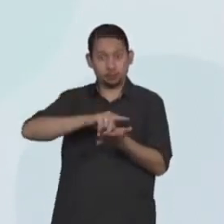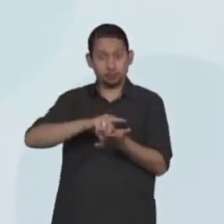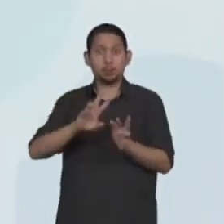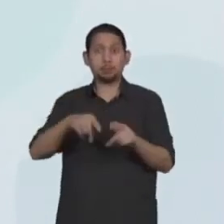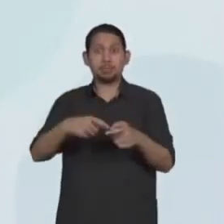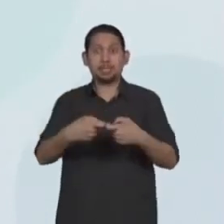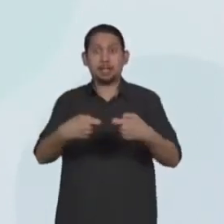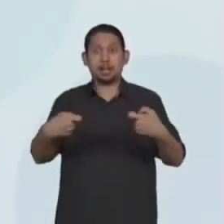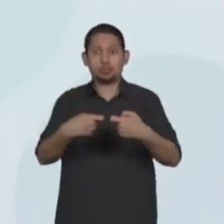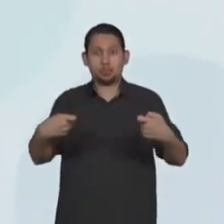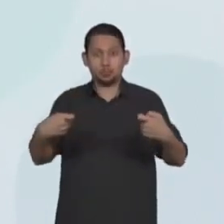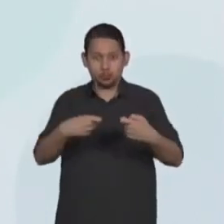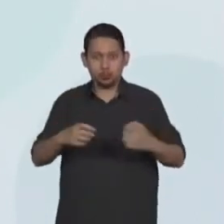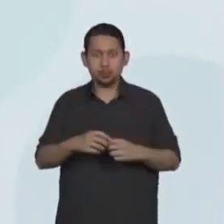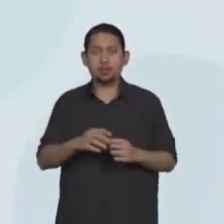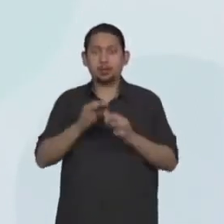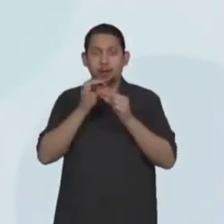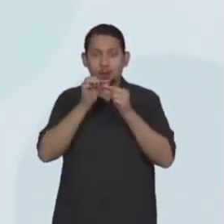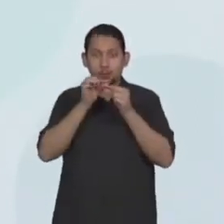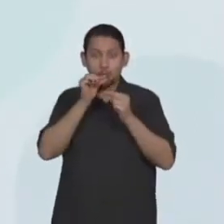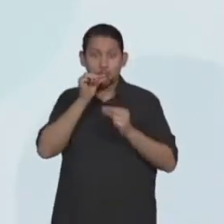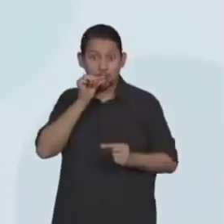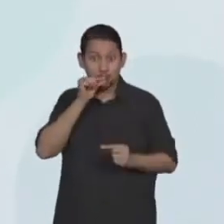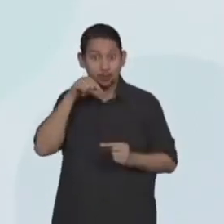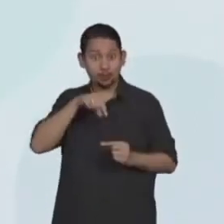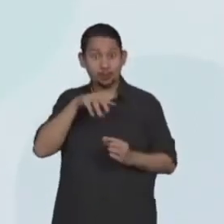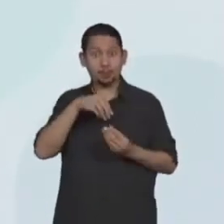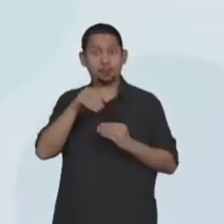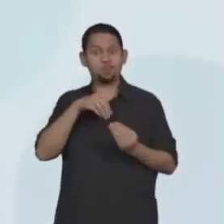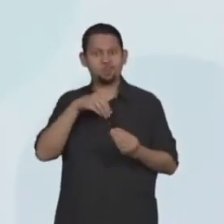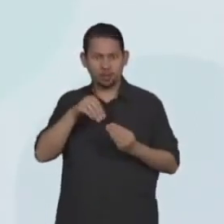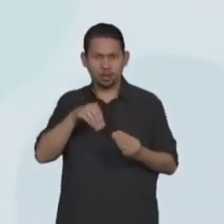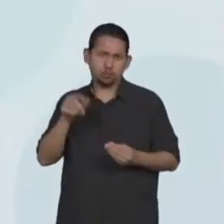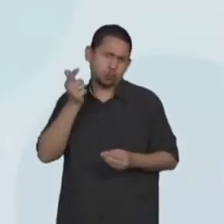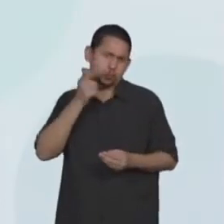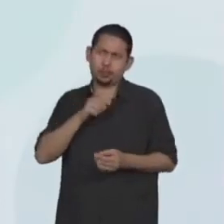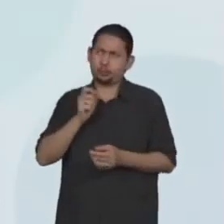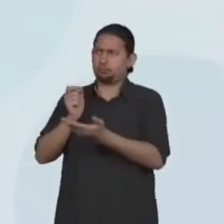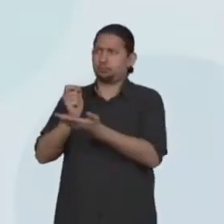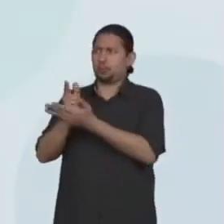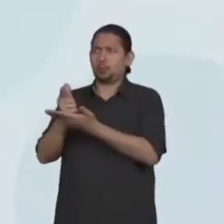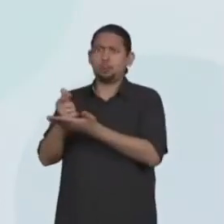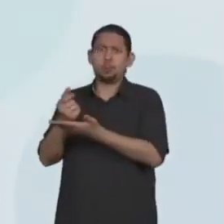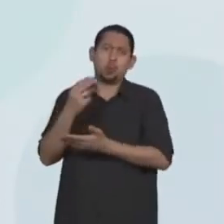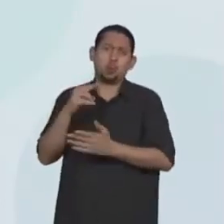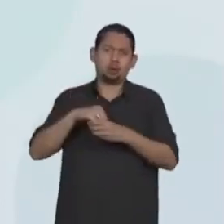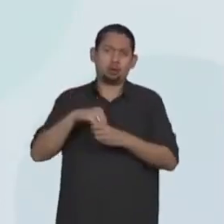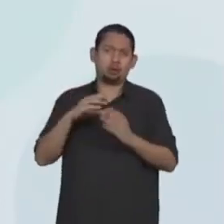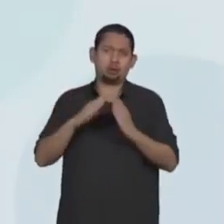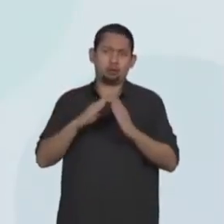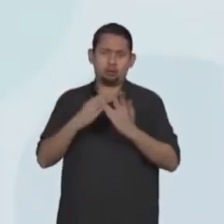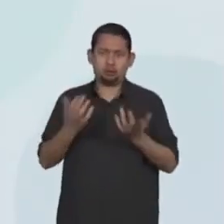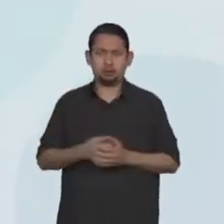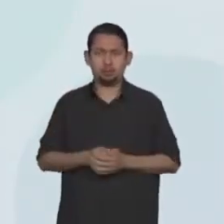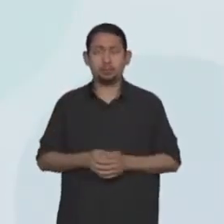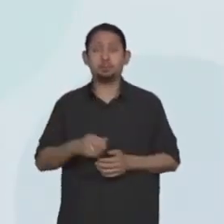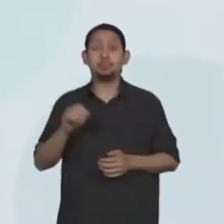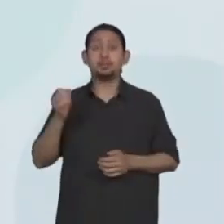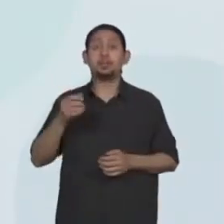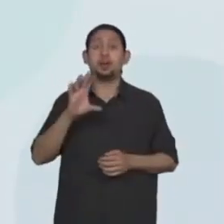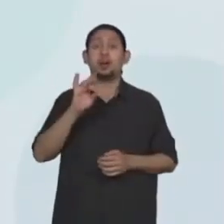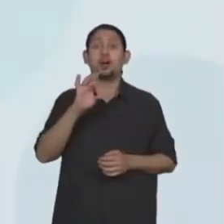pequeno, canudo de plástico, isso é uma coisa super fácil de conseguir. Aplicador de cola